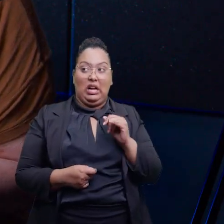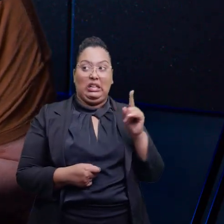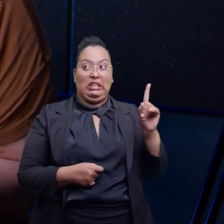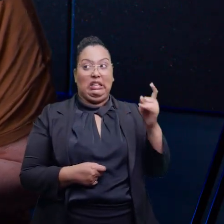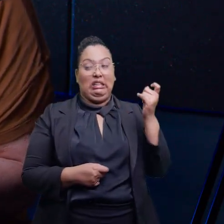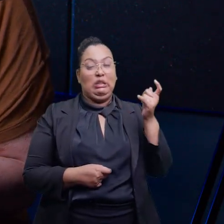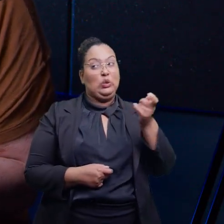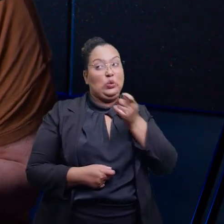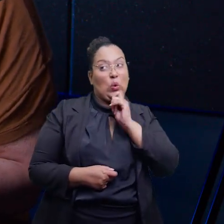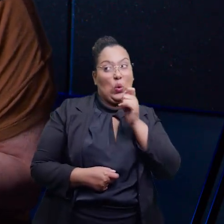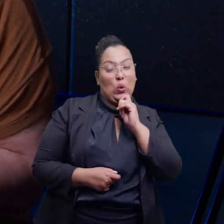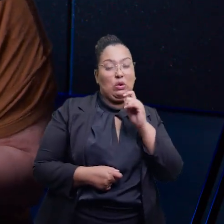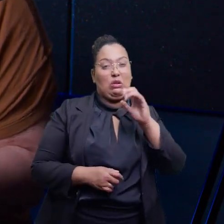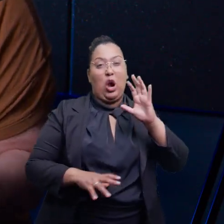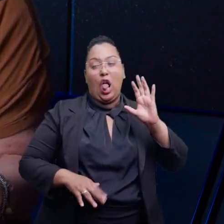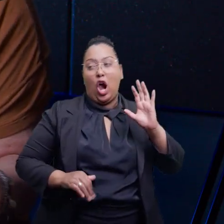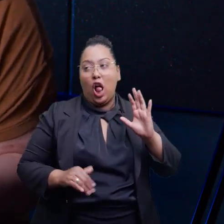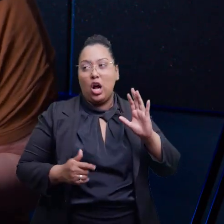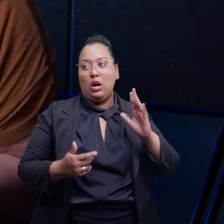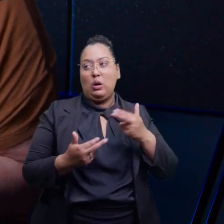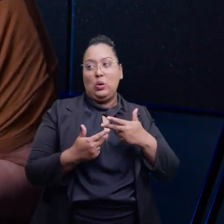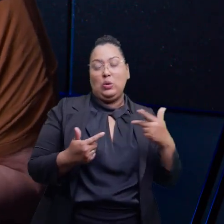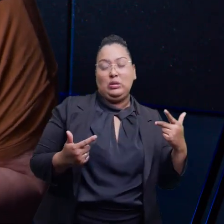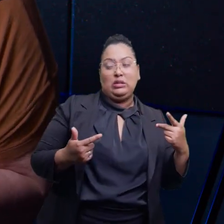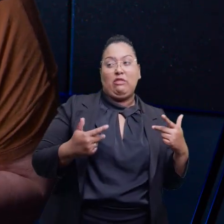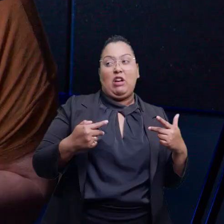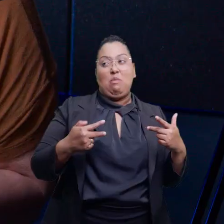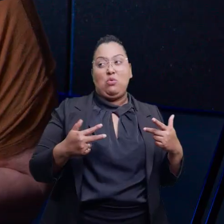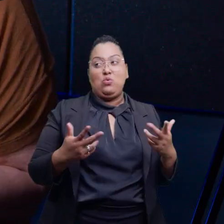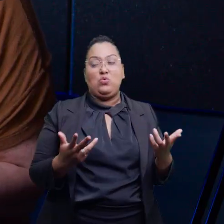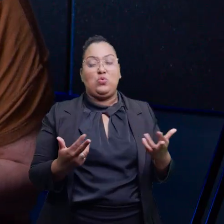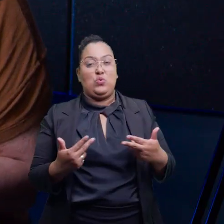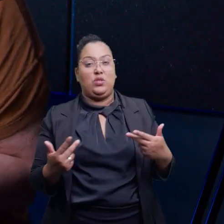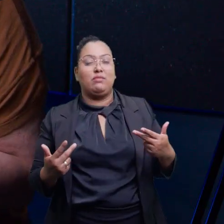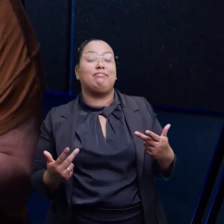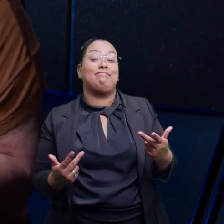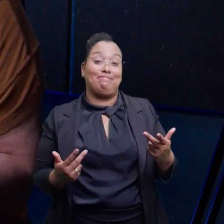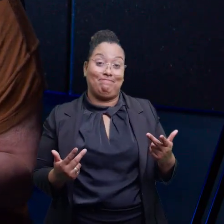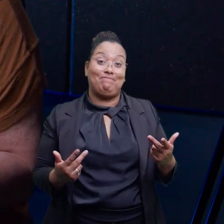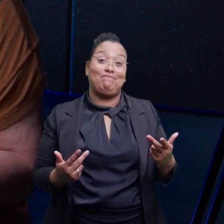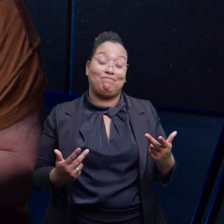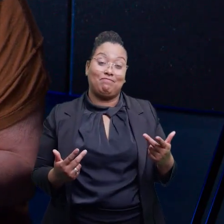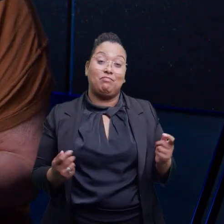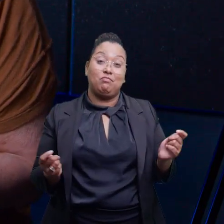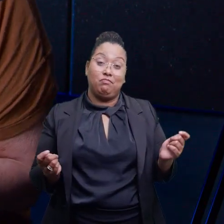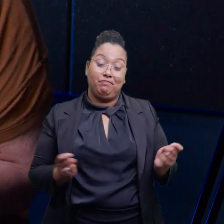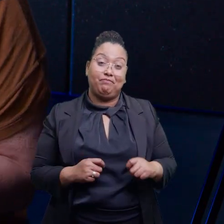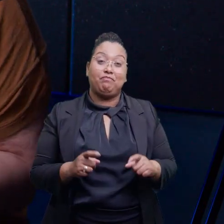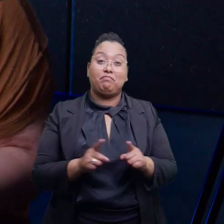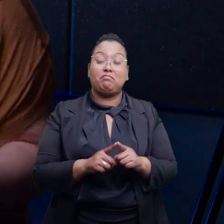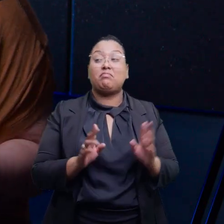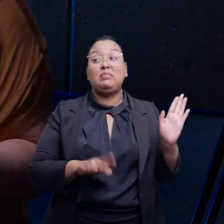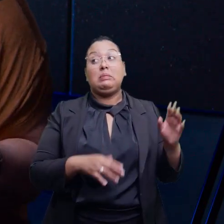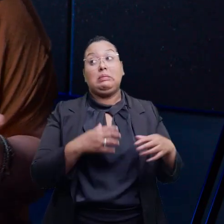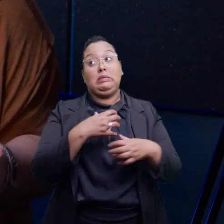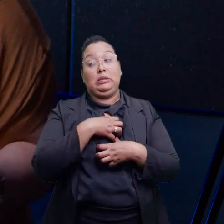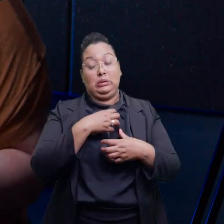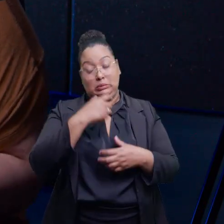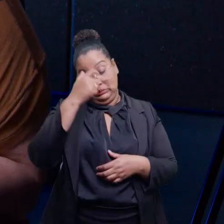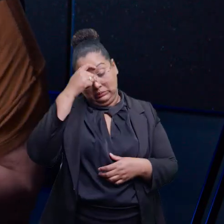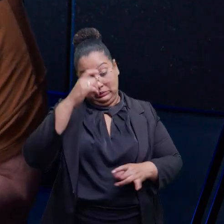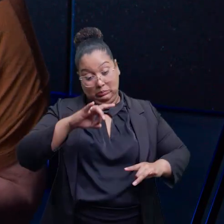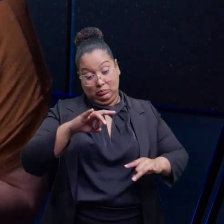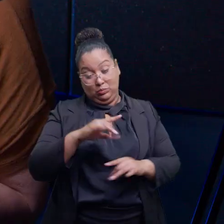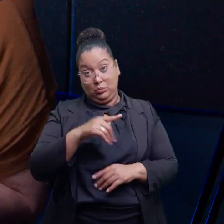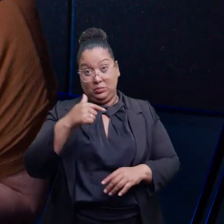que era drogado, assaltante, enfim, né? Vem com a